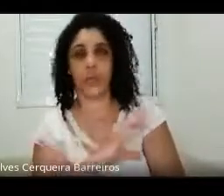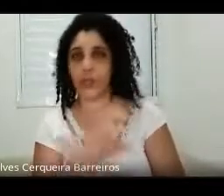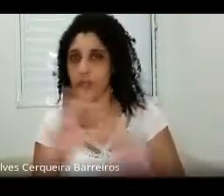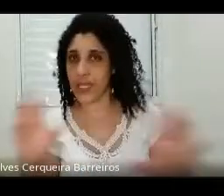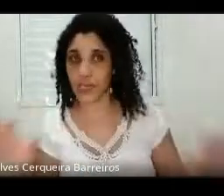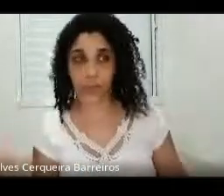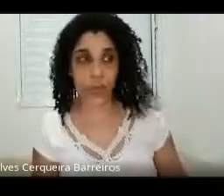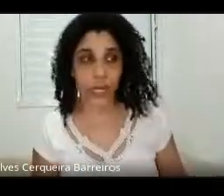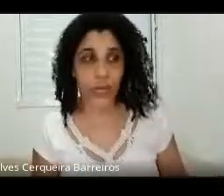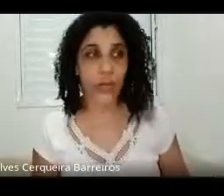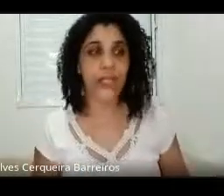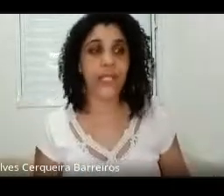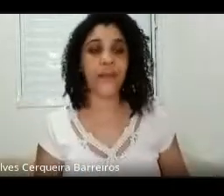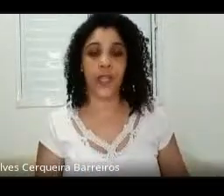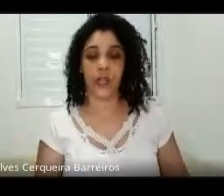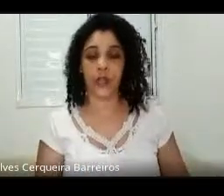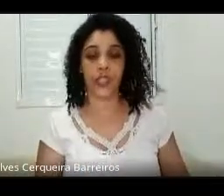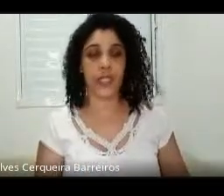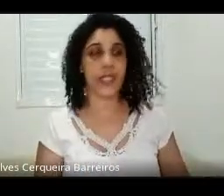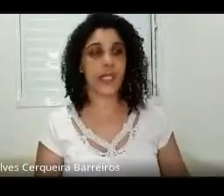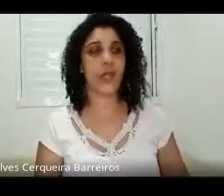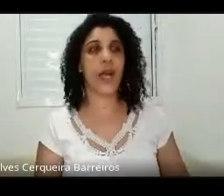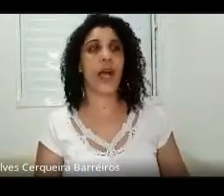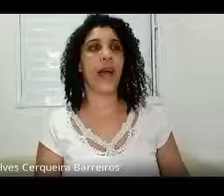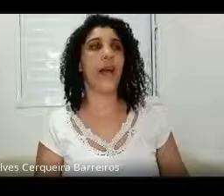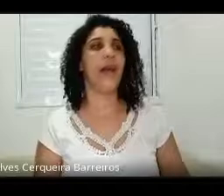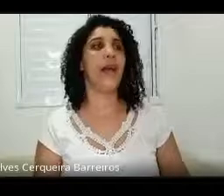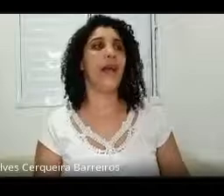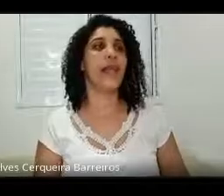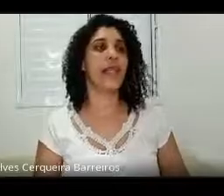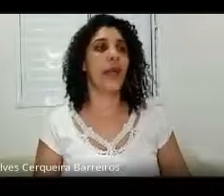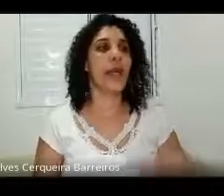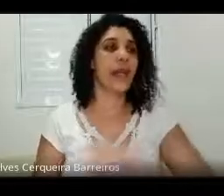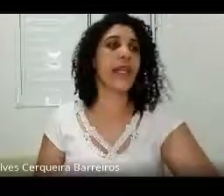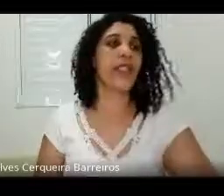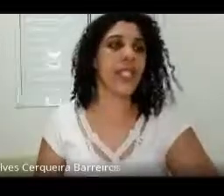restrito. Eu posso falar sobre qualquer coisa utilizando a língua de